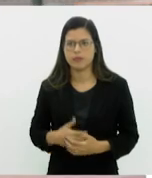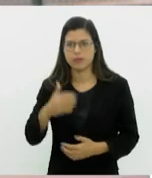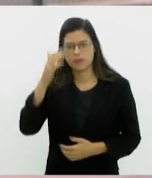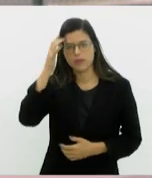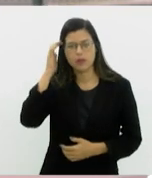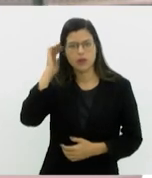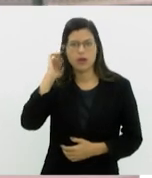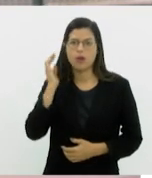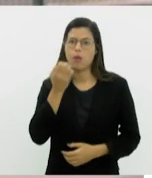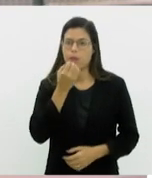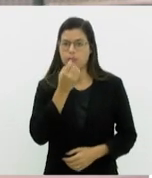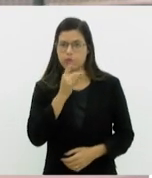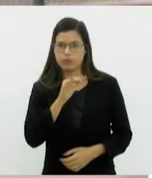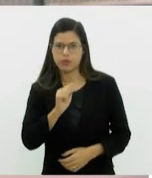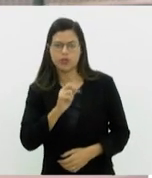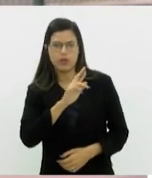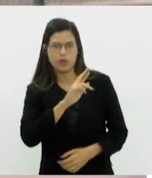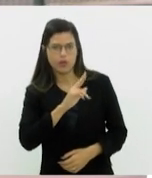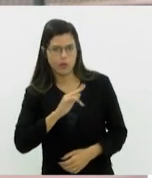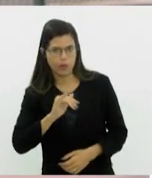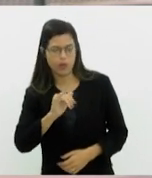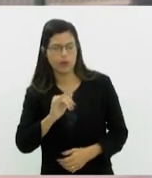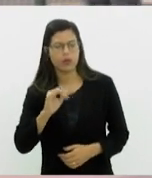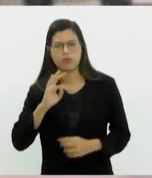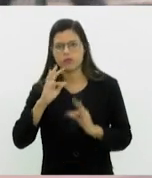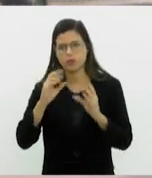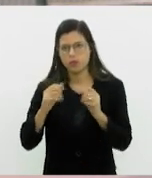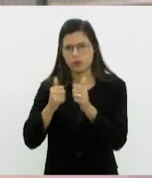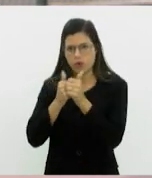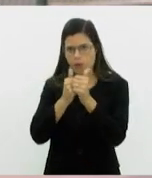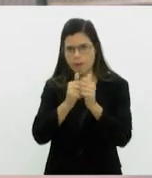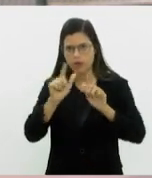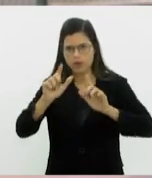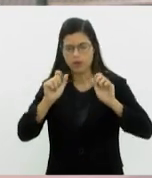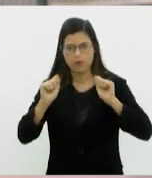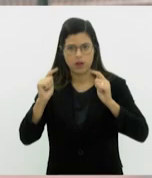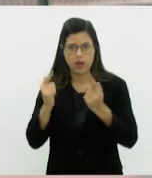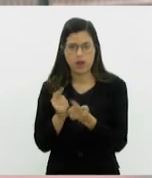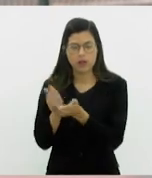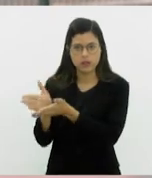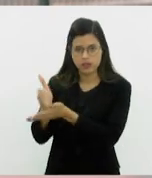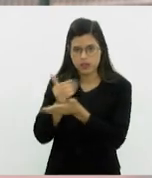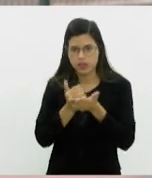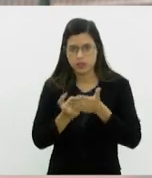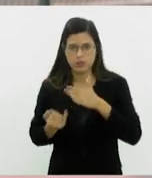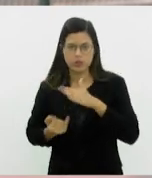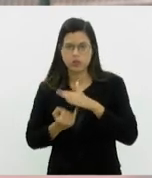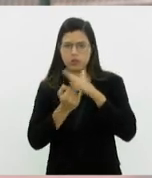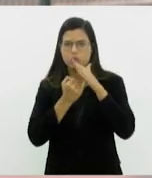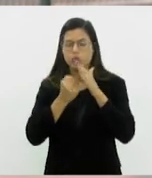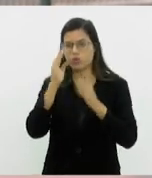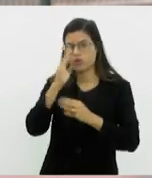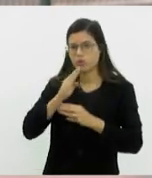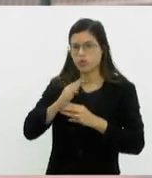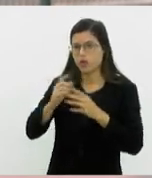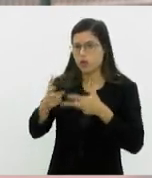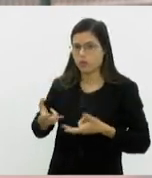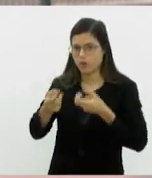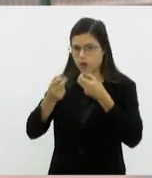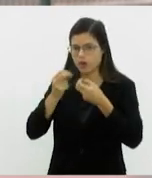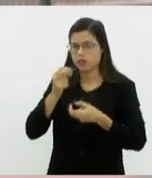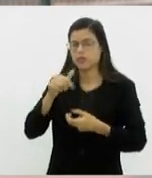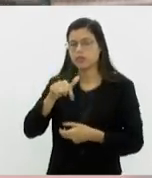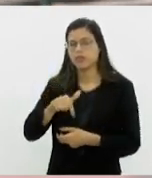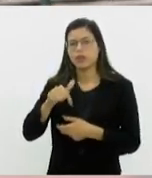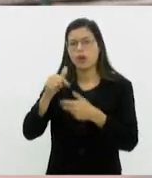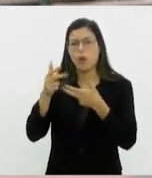Olá, bom dia, Rui Guilherme, bom dia a todos que acompanham a TV Alerje. Segundo os dados do Instituto Nacional do Câncer, o INCA, o câncer